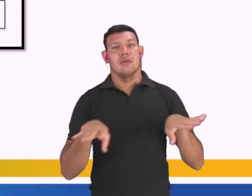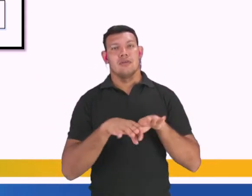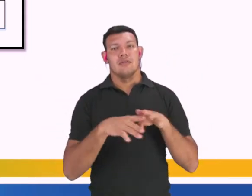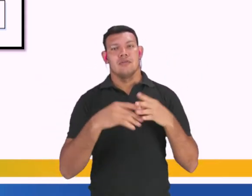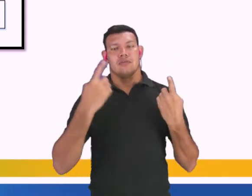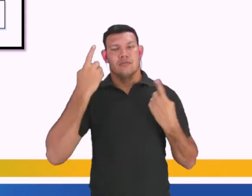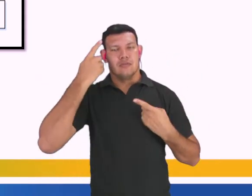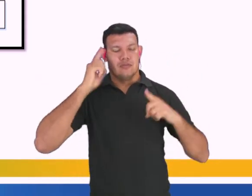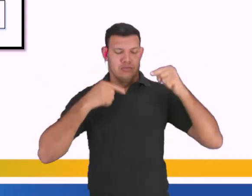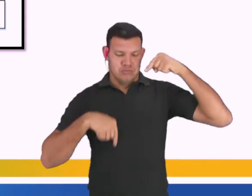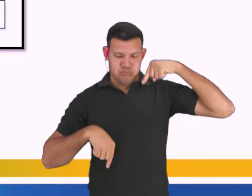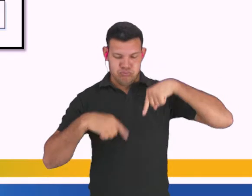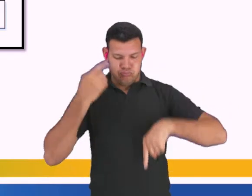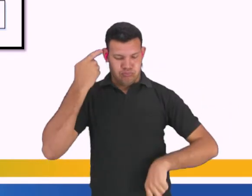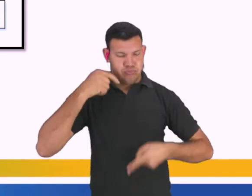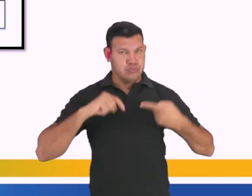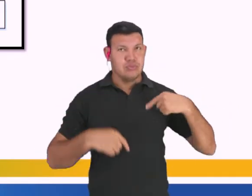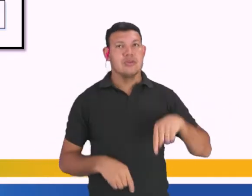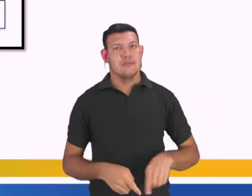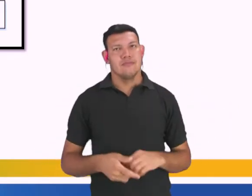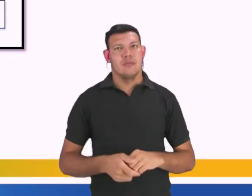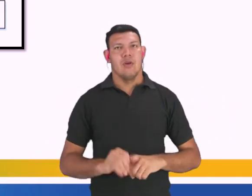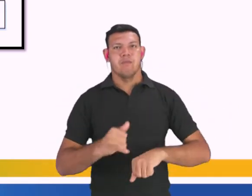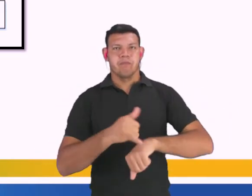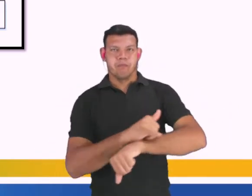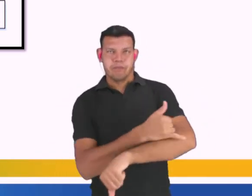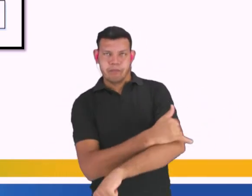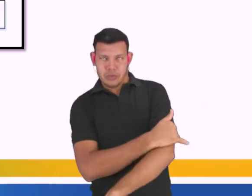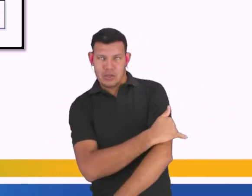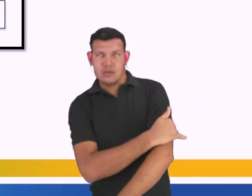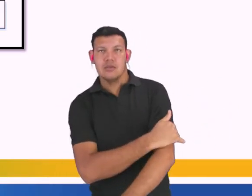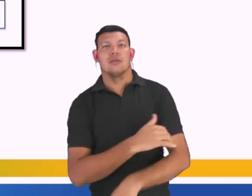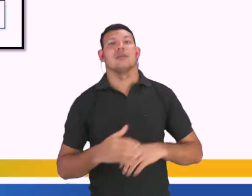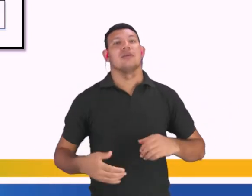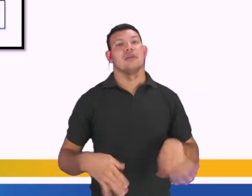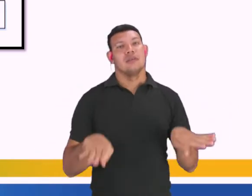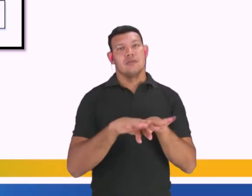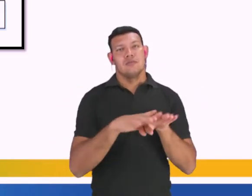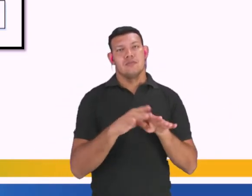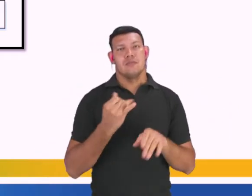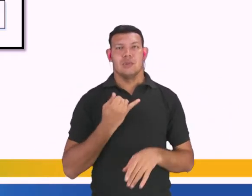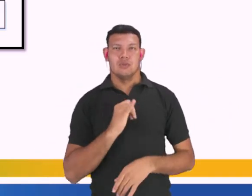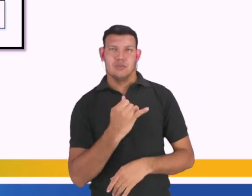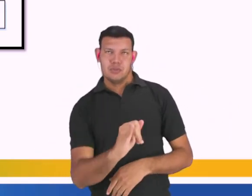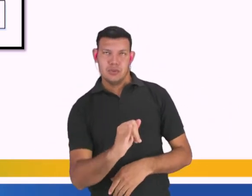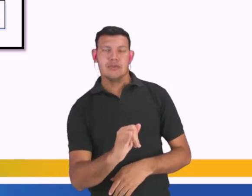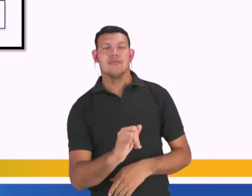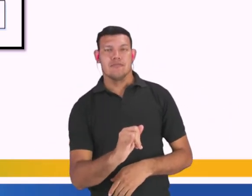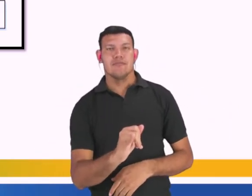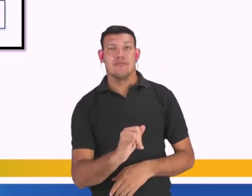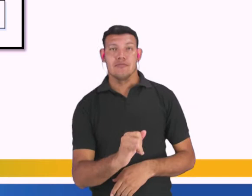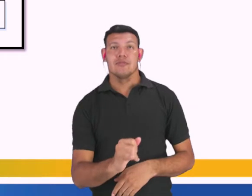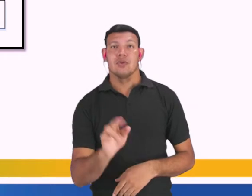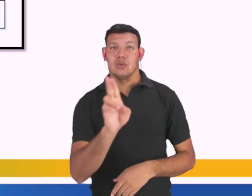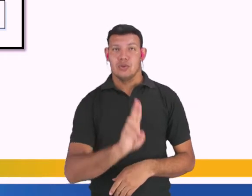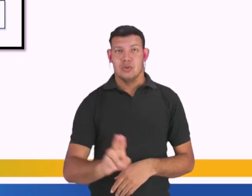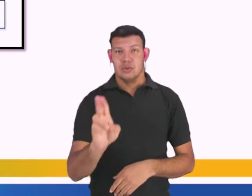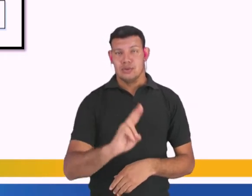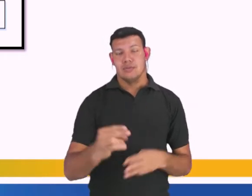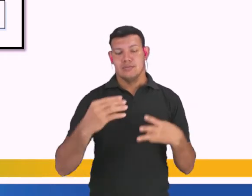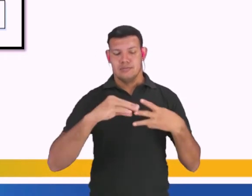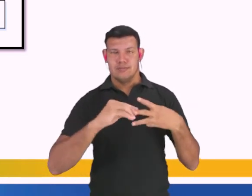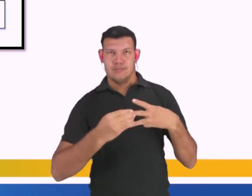as gorduras no corpo, a energia que é absorvida através das proteínas, dos carboidratos,